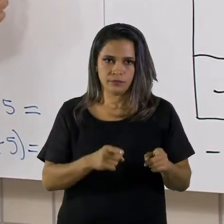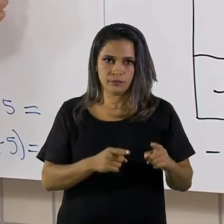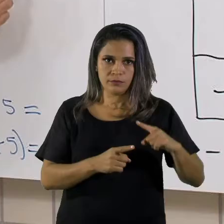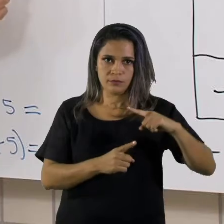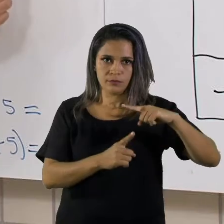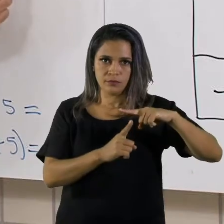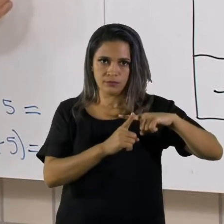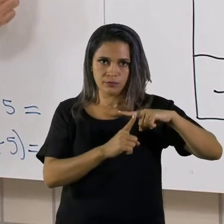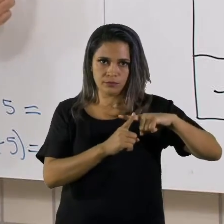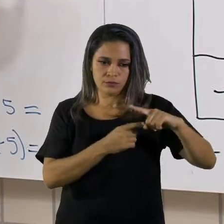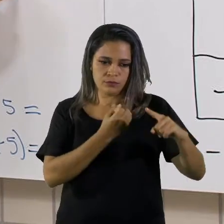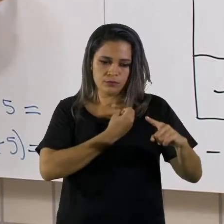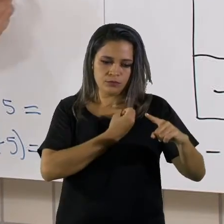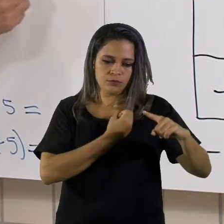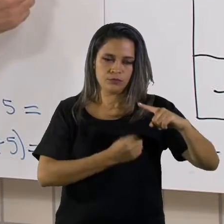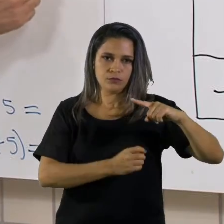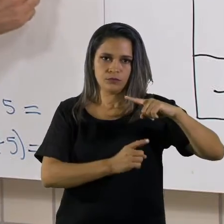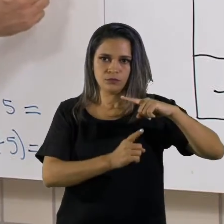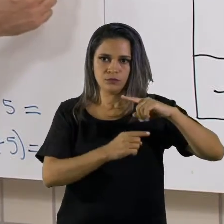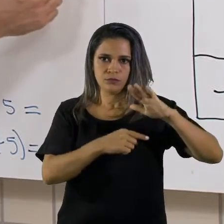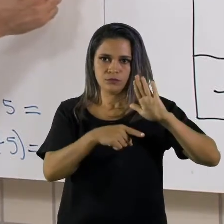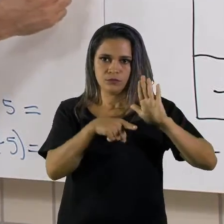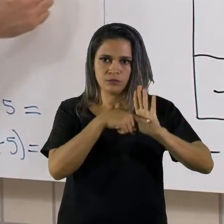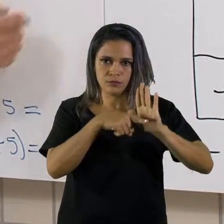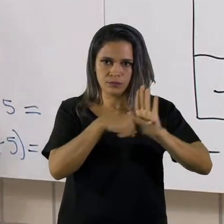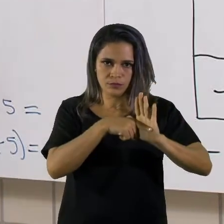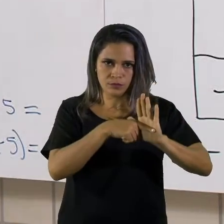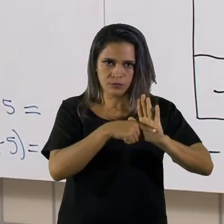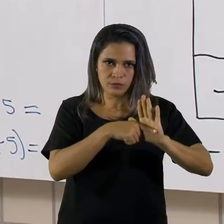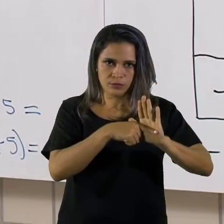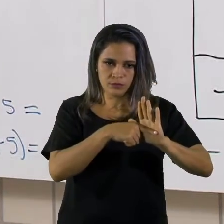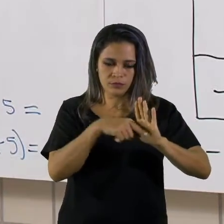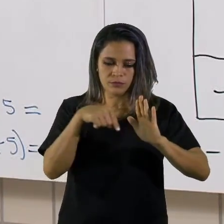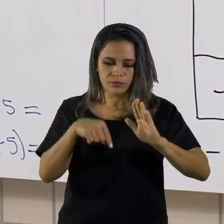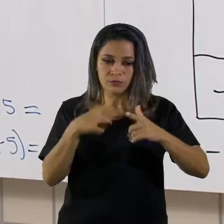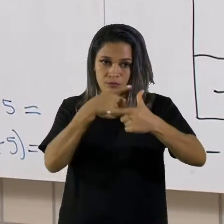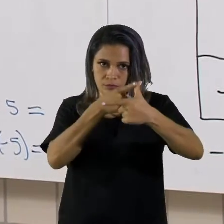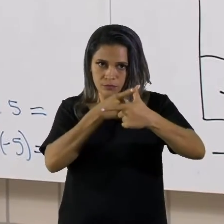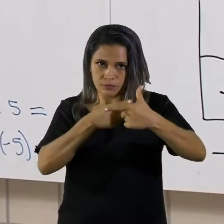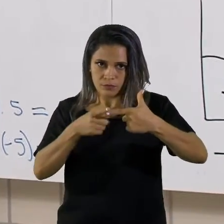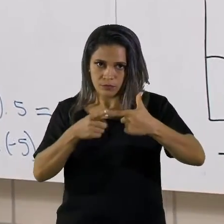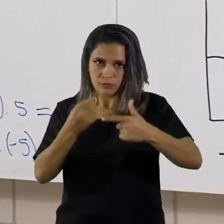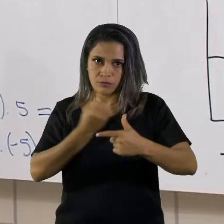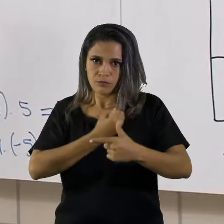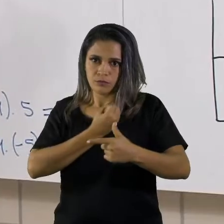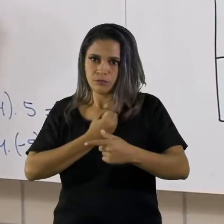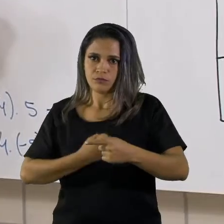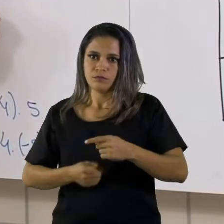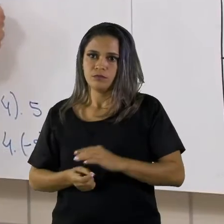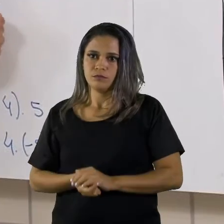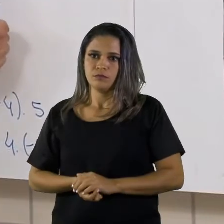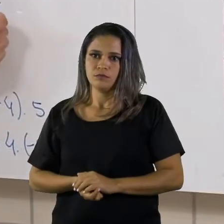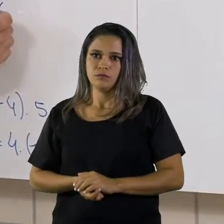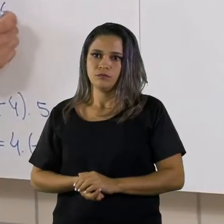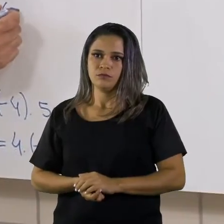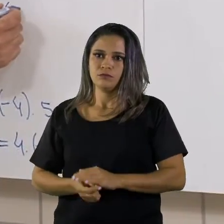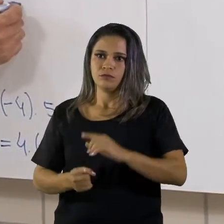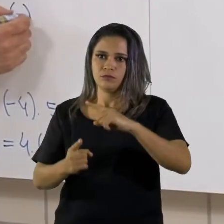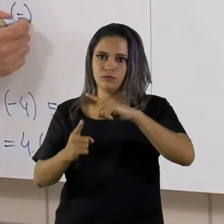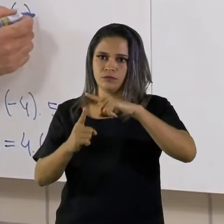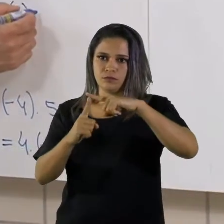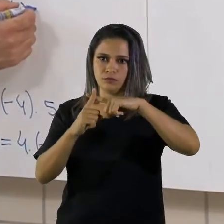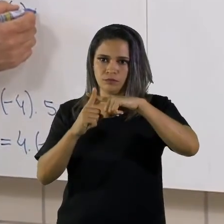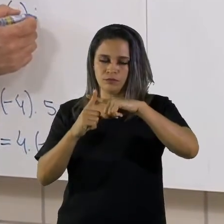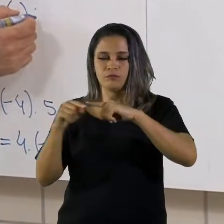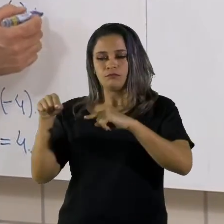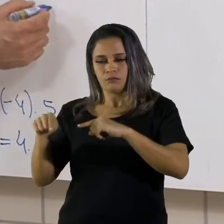por um número positivo, o resultado também vai ser negativo. Por outro lado, se eu dividir um